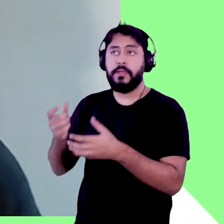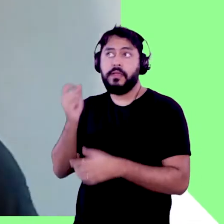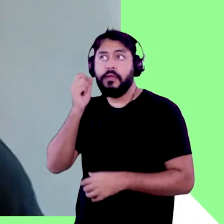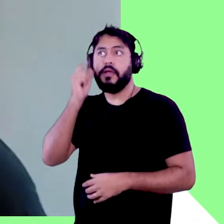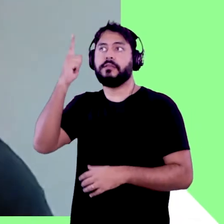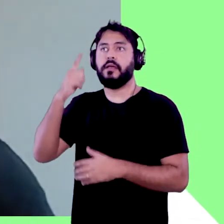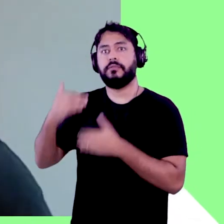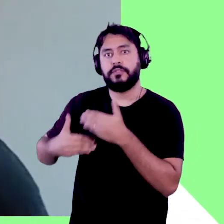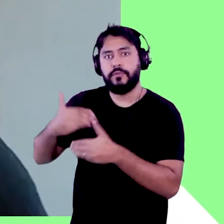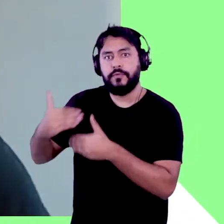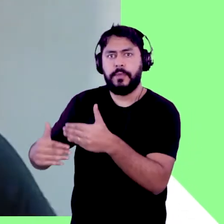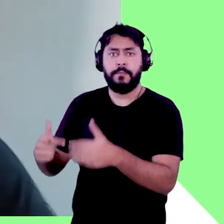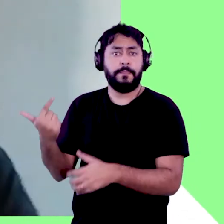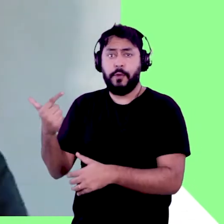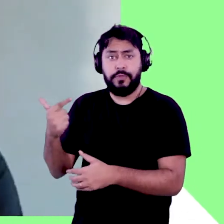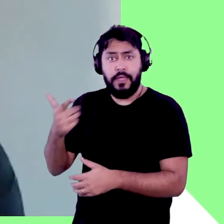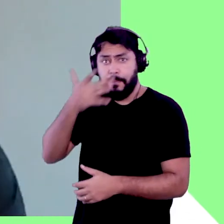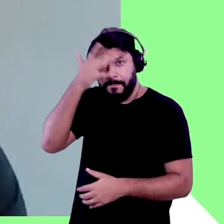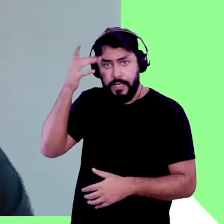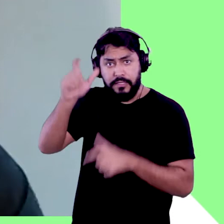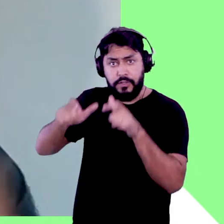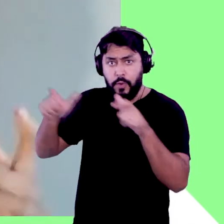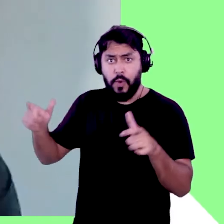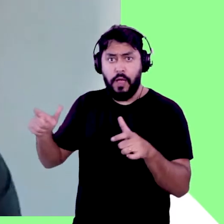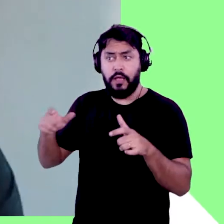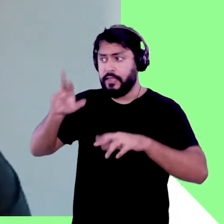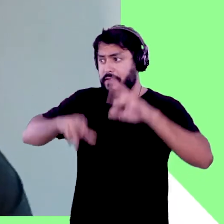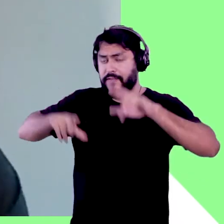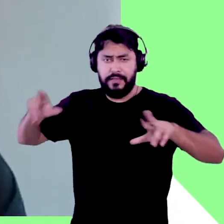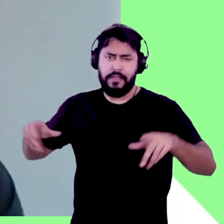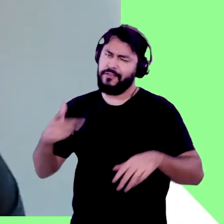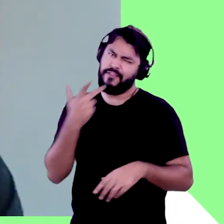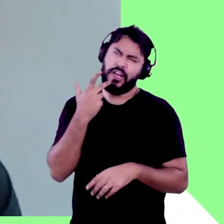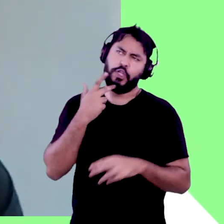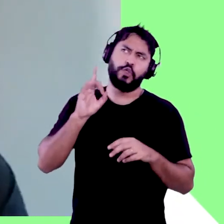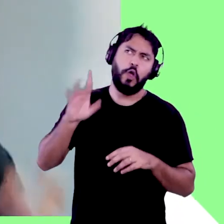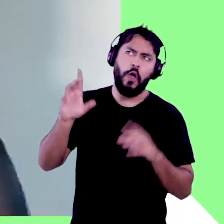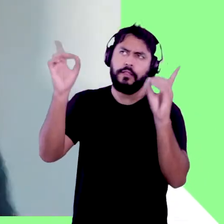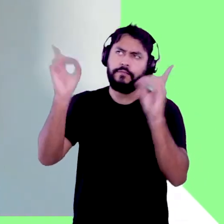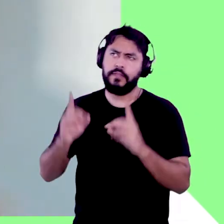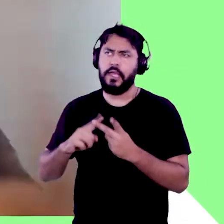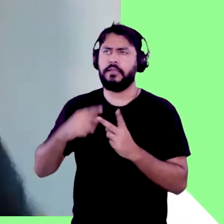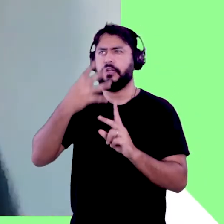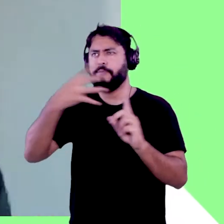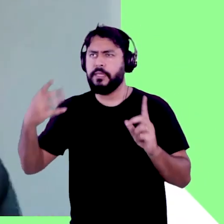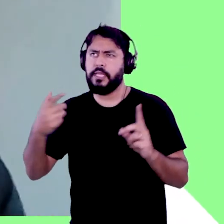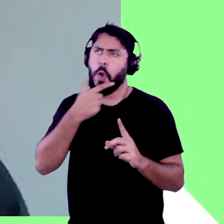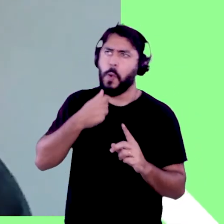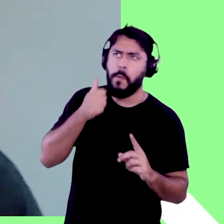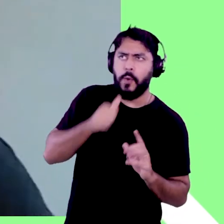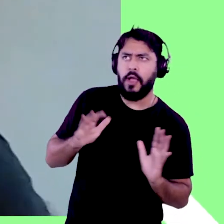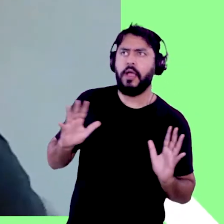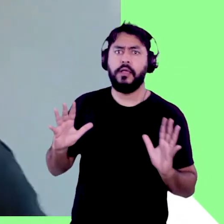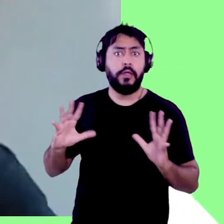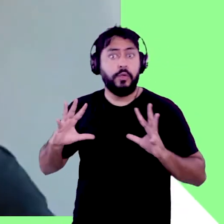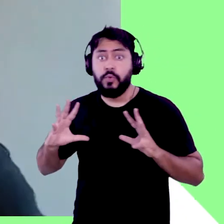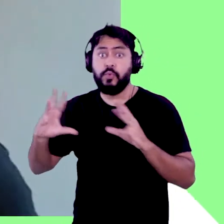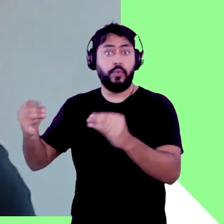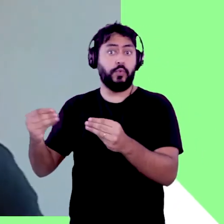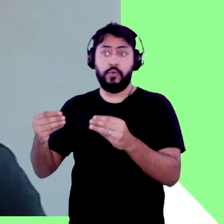com diversidades, né? Estou falando de pessoas com deficiência, estou falando de LGBT, de homem, de mulher, de tudo diversidade que é